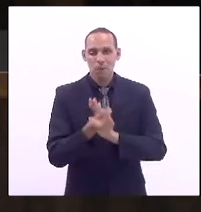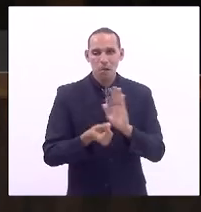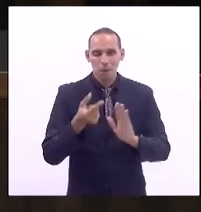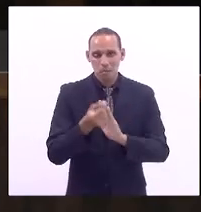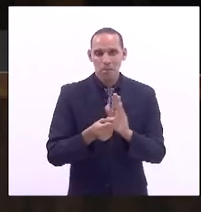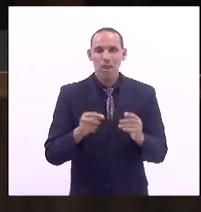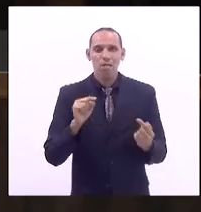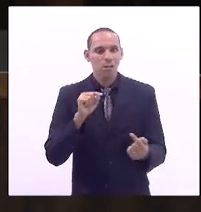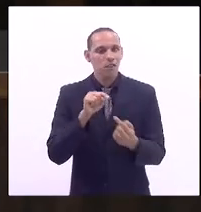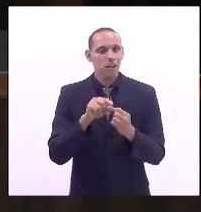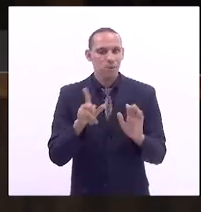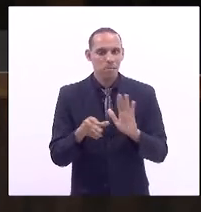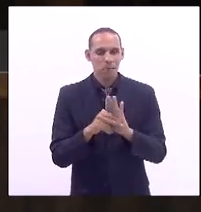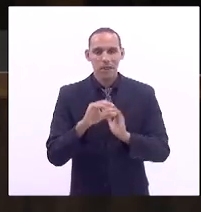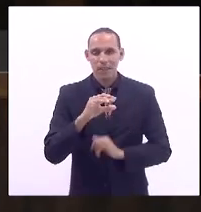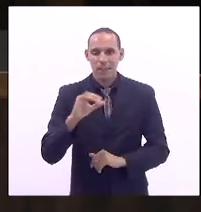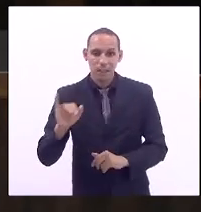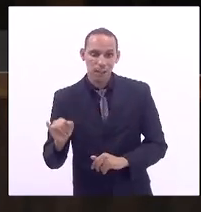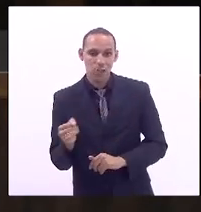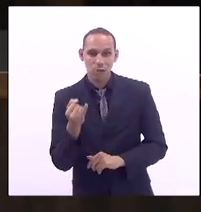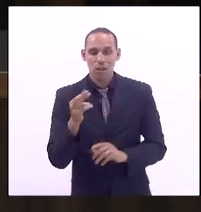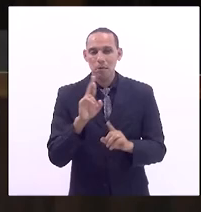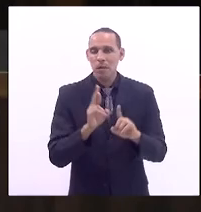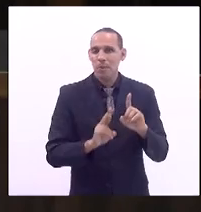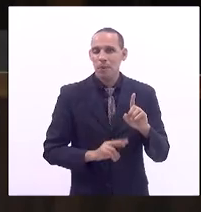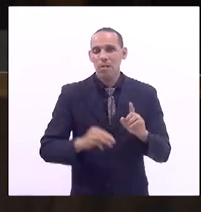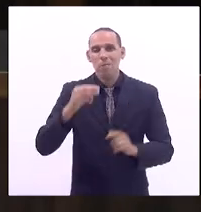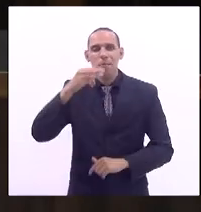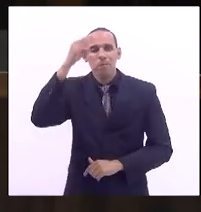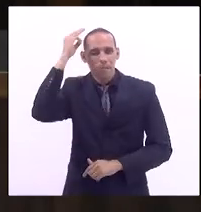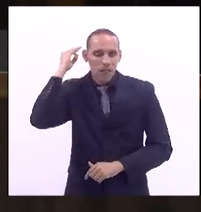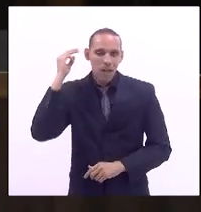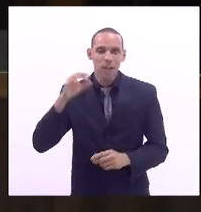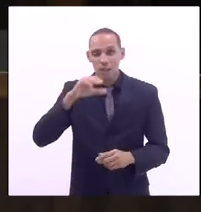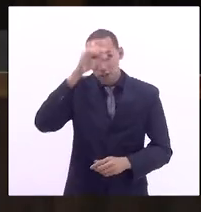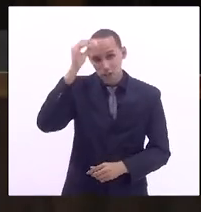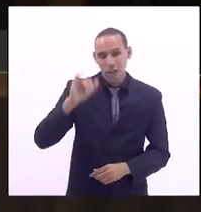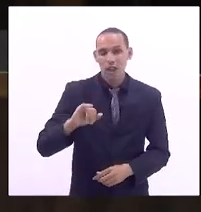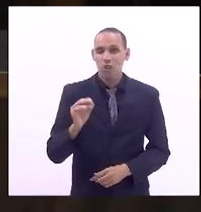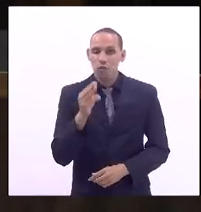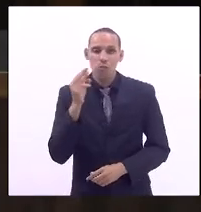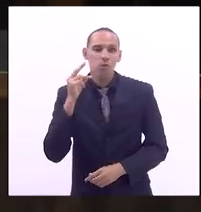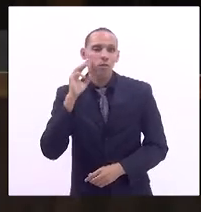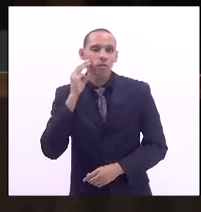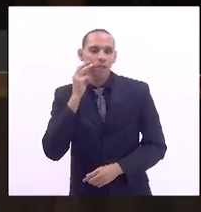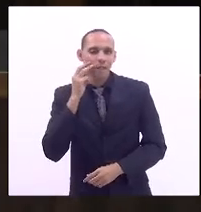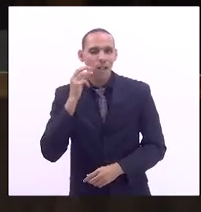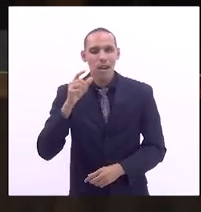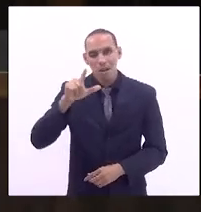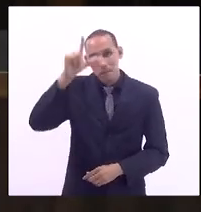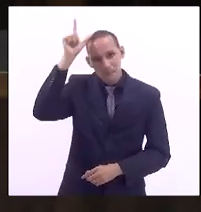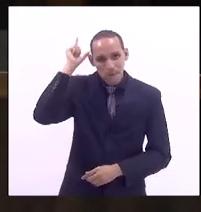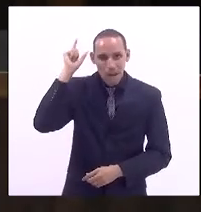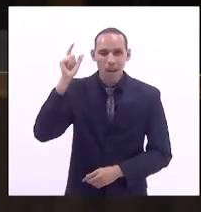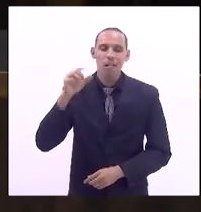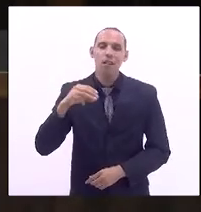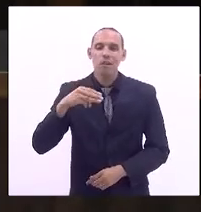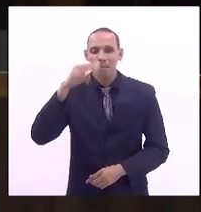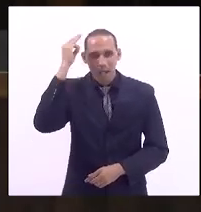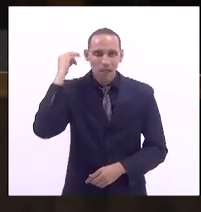favorável com as emendas da ccj relatores deputados mas Pacheco tia Ju waldeck Carneiro Luiz Paulo e Márcio Pacheco